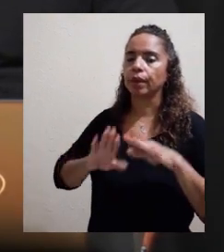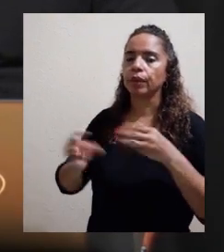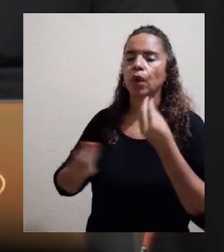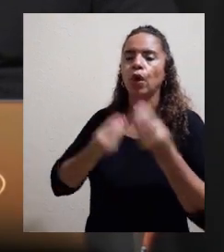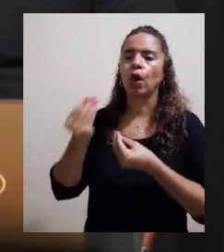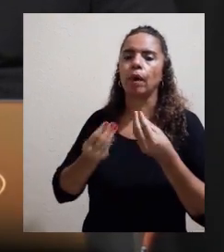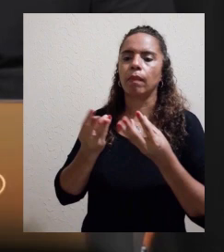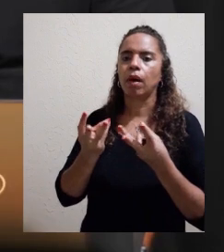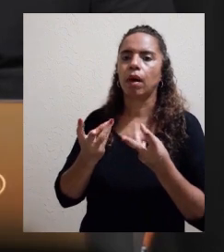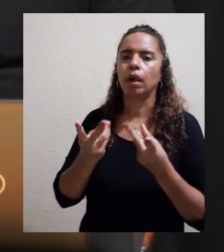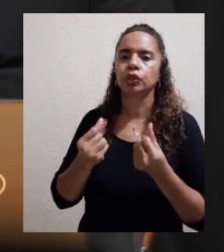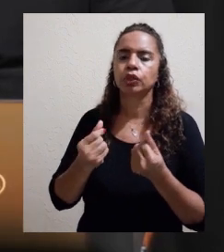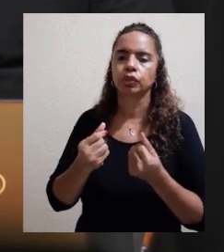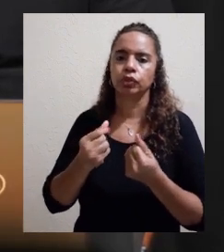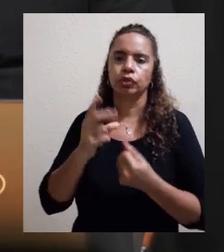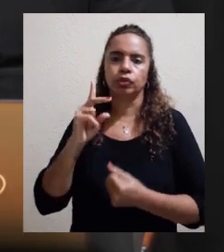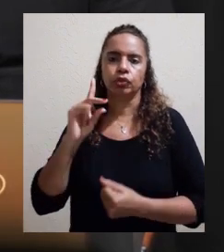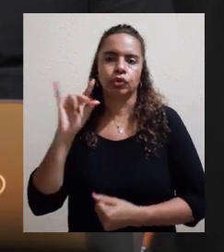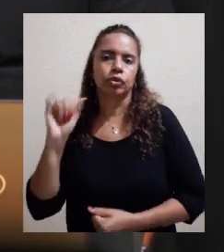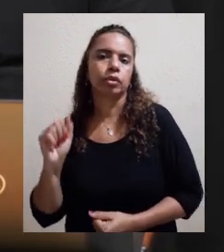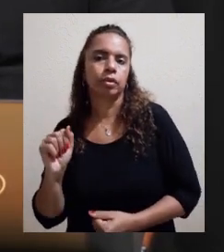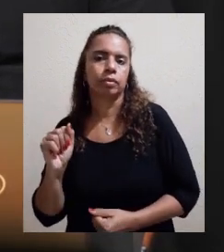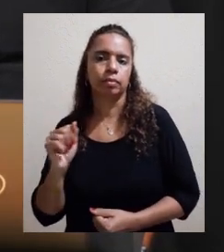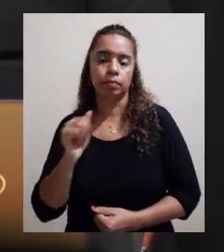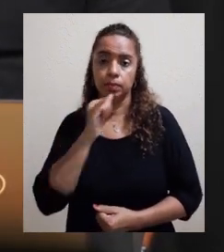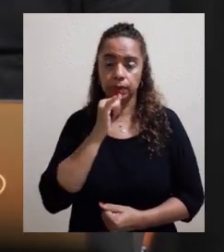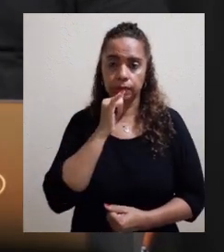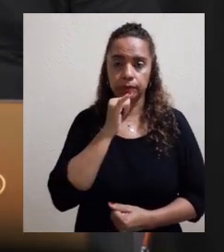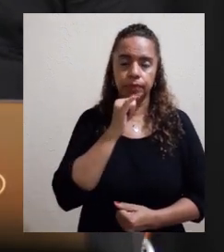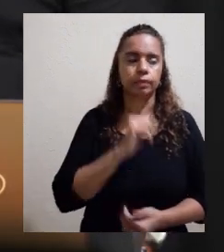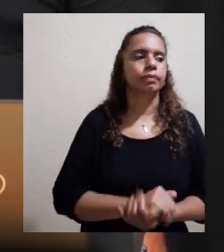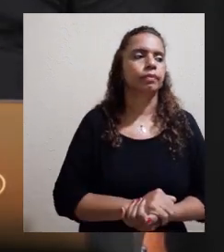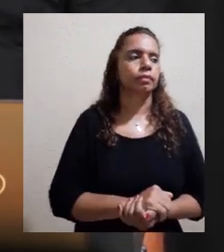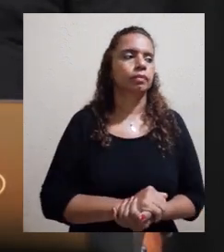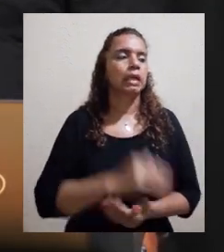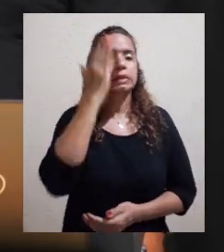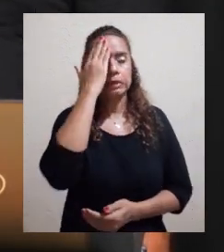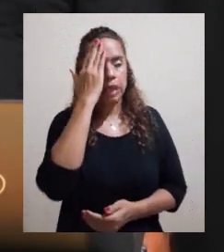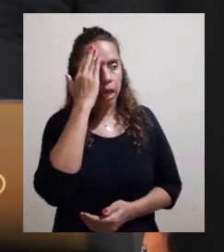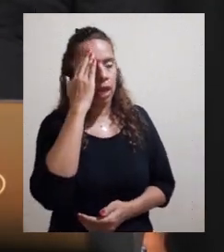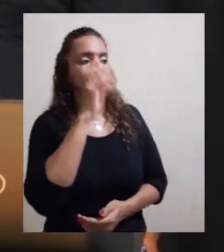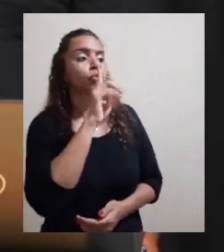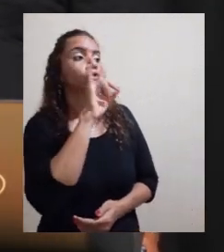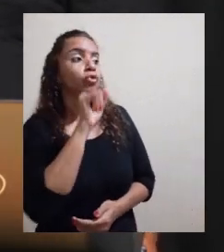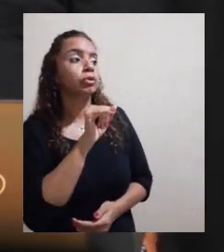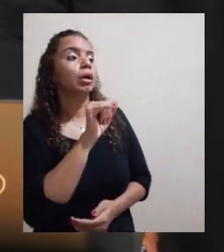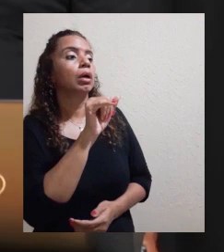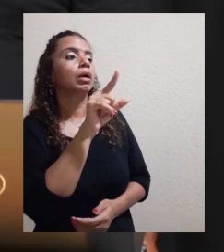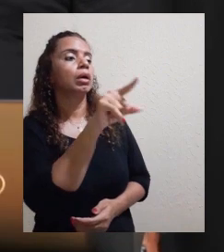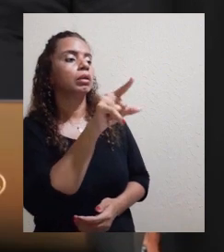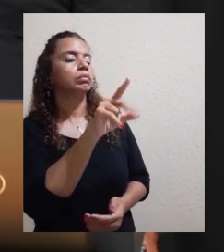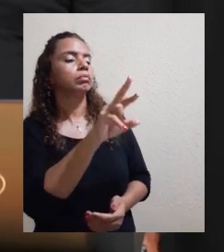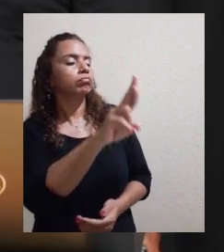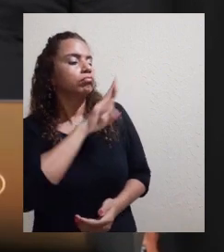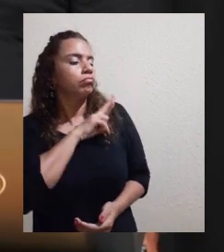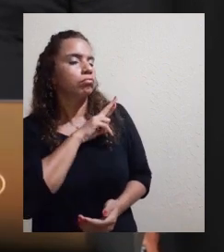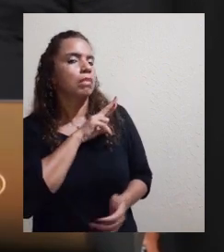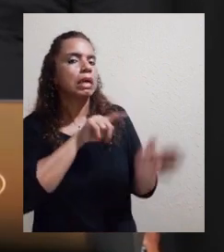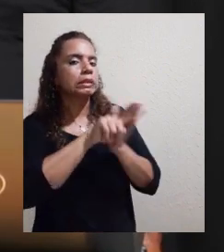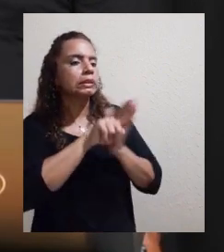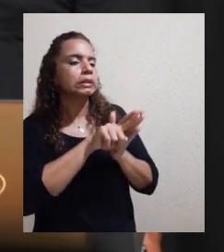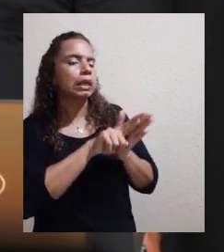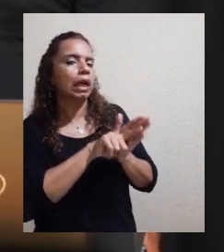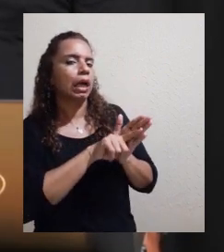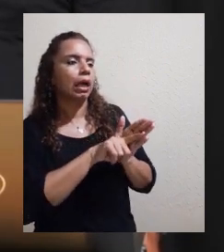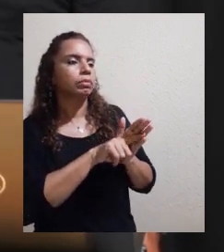à cronologia das coisas, né? Não citou, por exemplo, só citou que hoje foi o diagnóstico, mas não citou qual foi o dia que os sintomas dele começaram, né? Que é